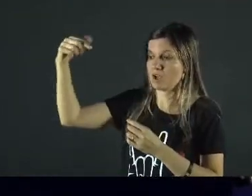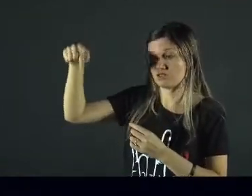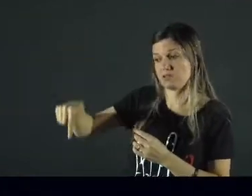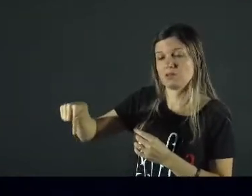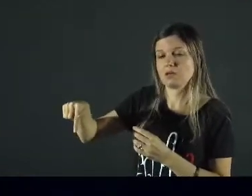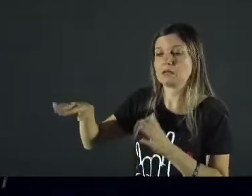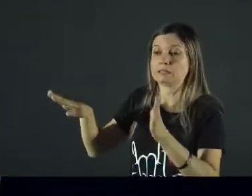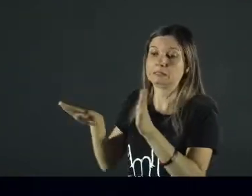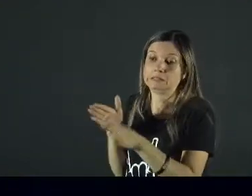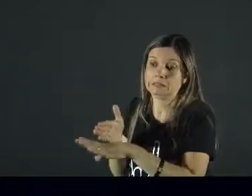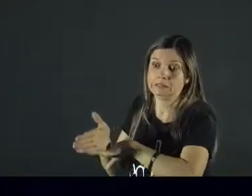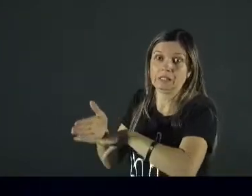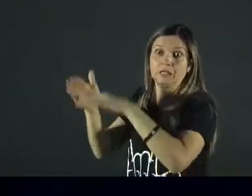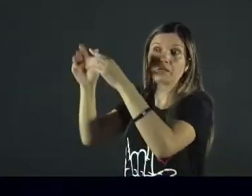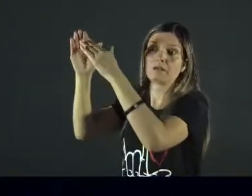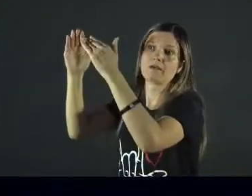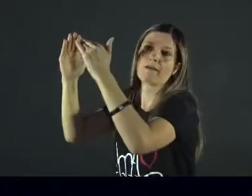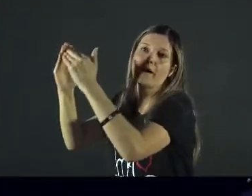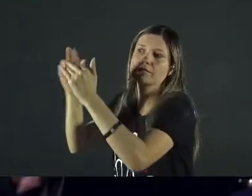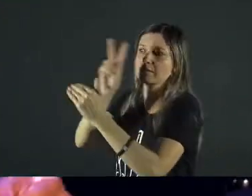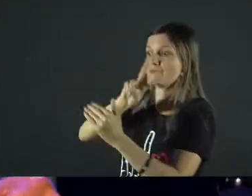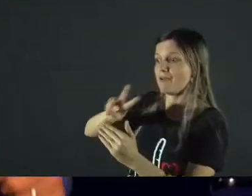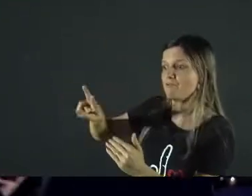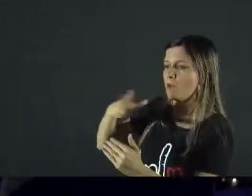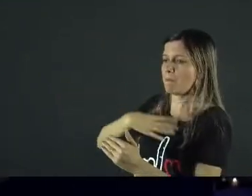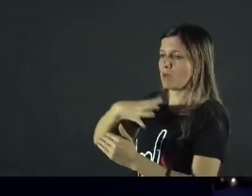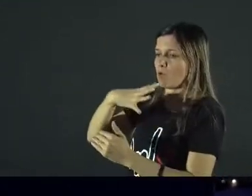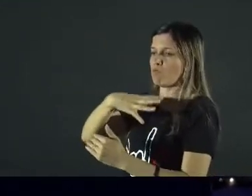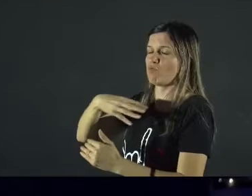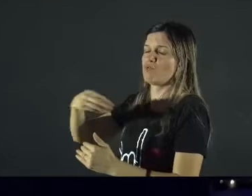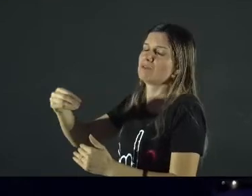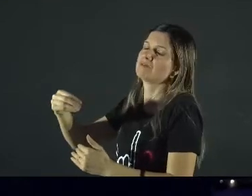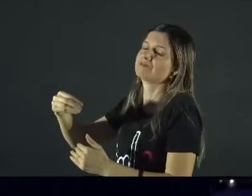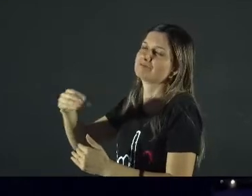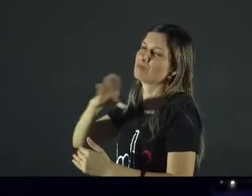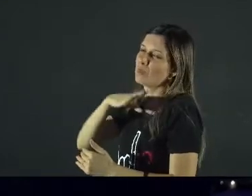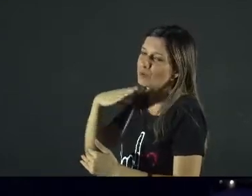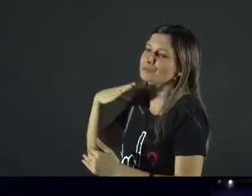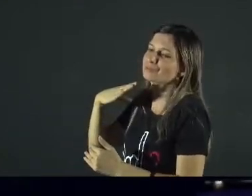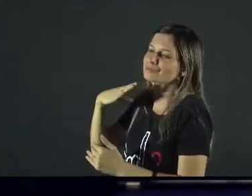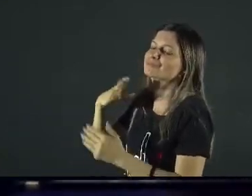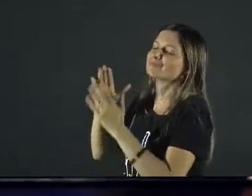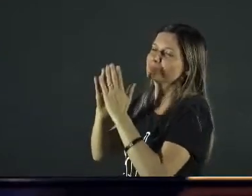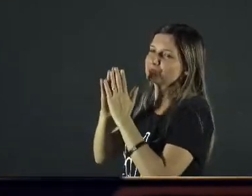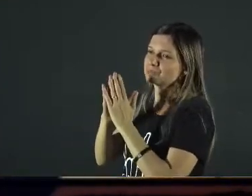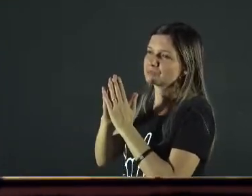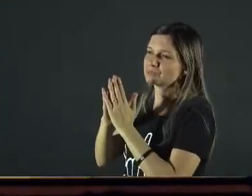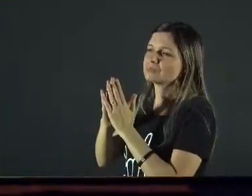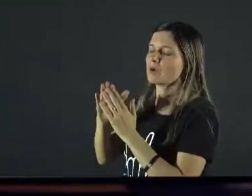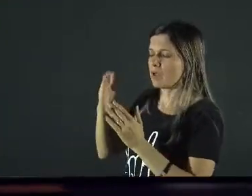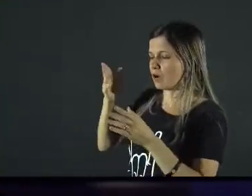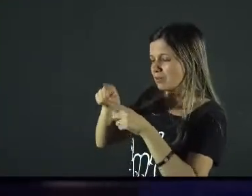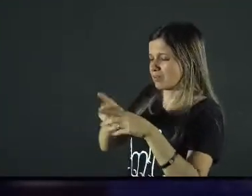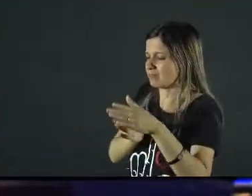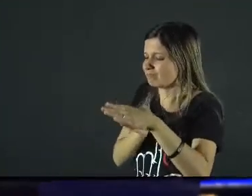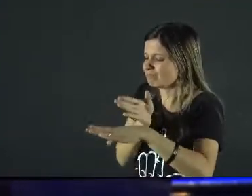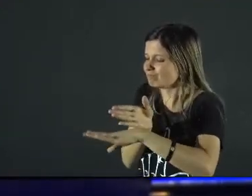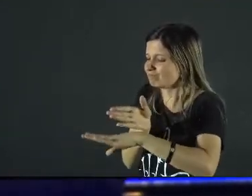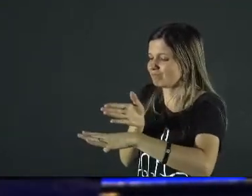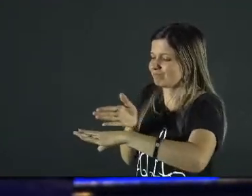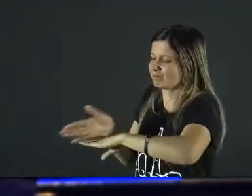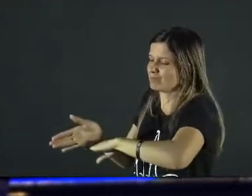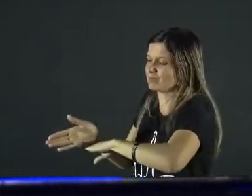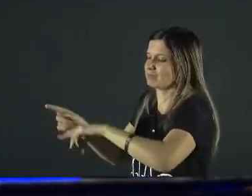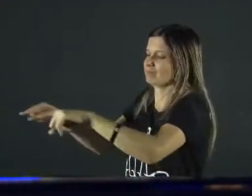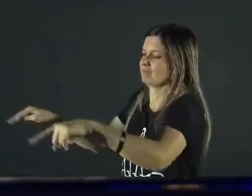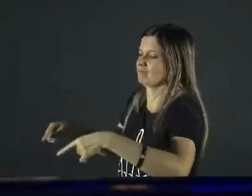e se ele entrar aqui, ele vai chegar nesse cômodo que está reservado para ele. E quando ele entrar nesse cômodo, ele vai repousar